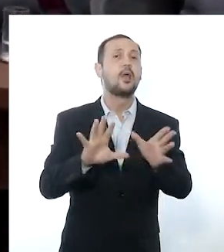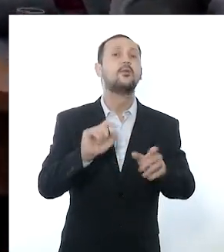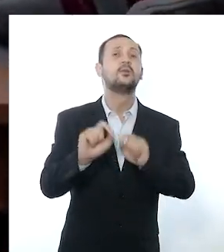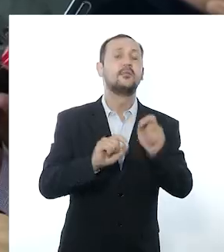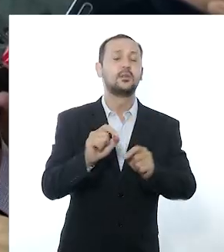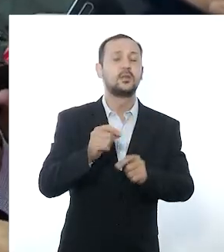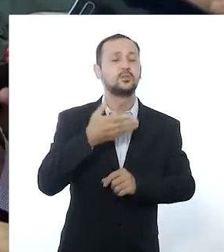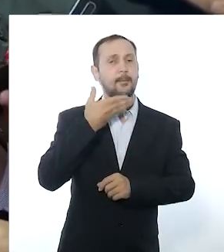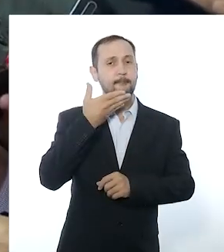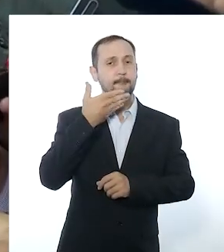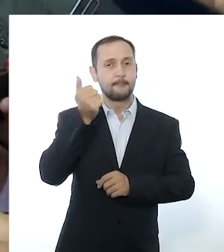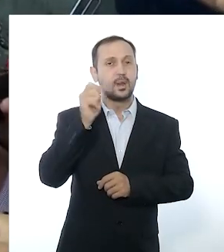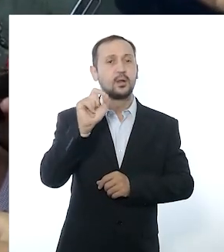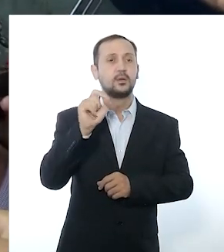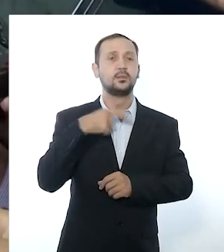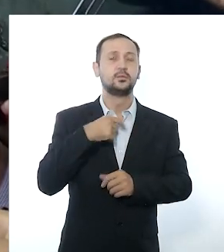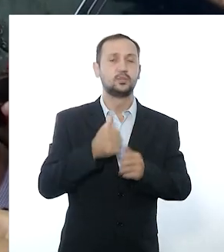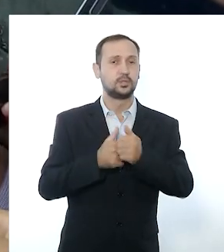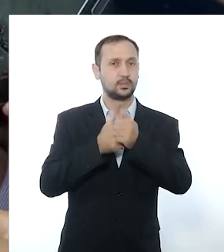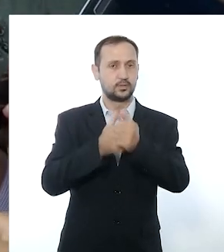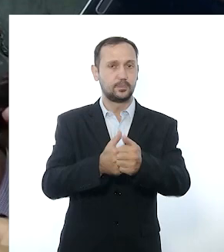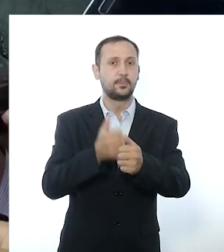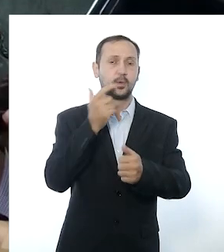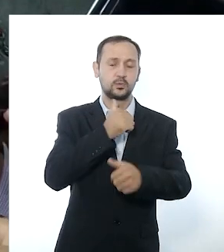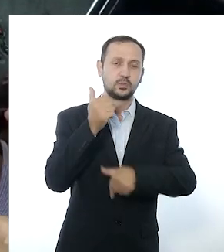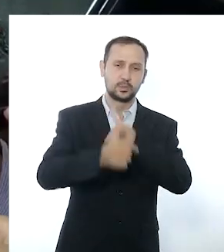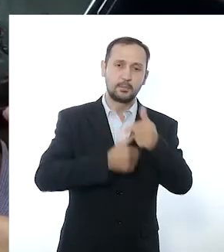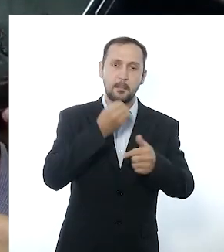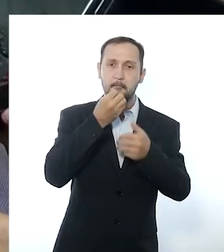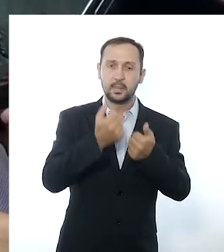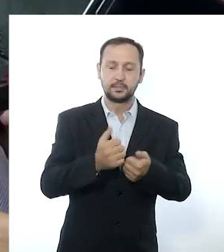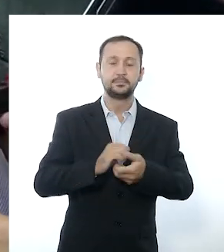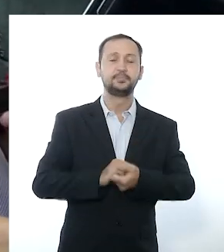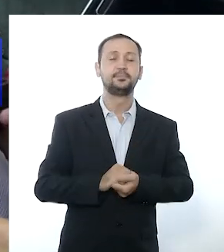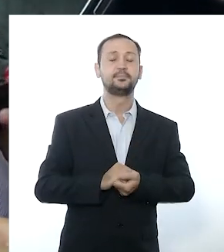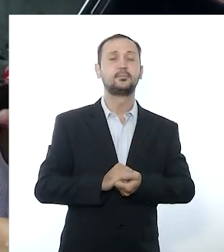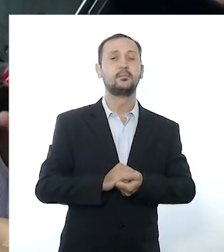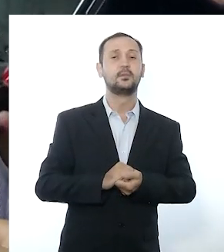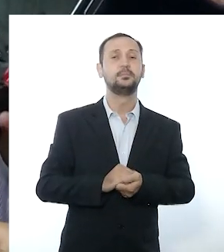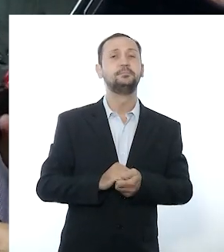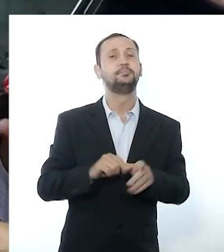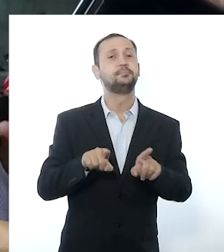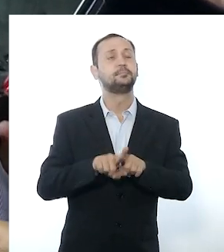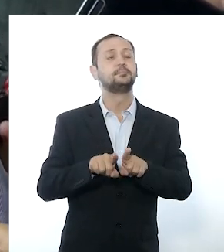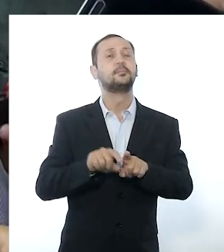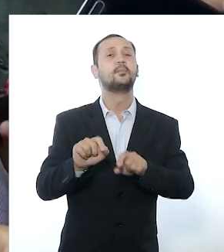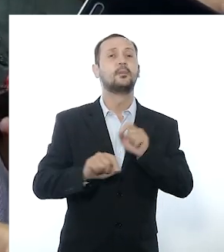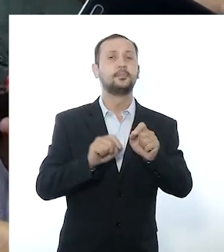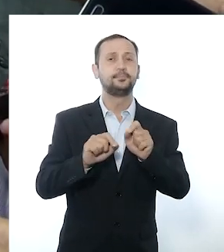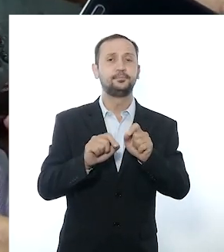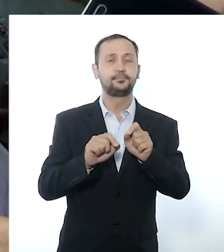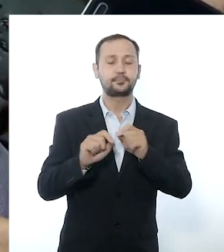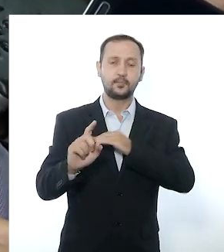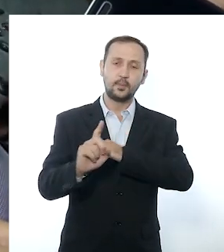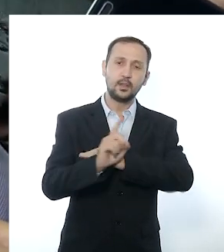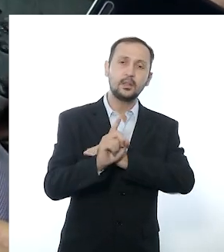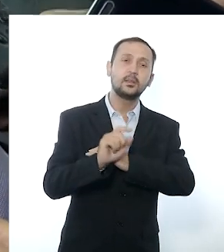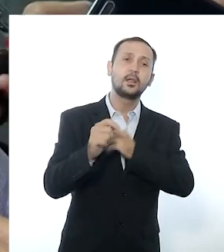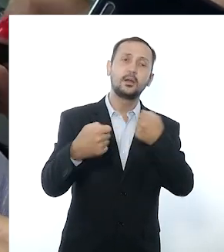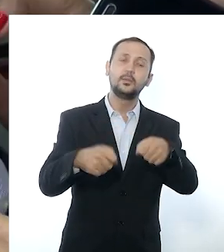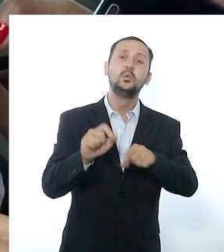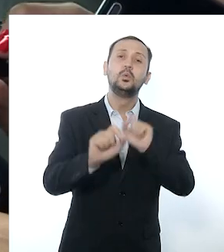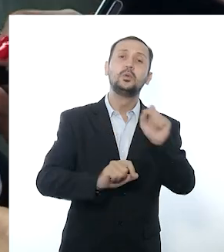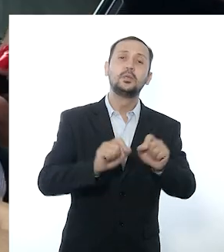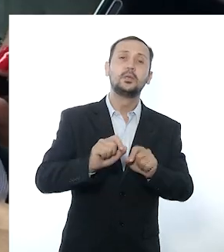é de melhor em termos de assessoria para poder tocar bem o mandato, né? E também atender os pleitos